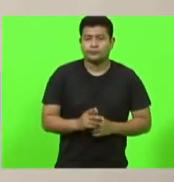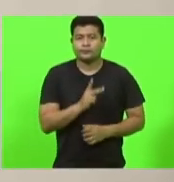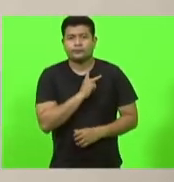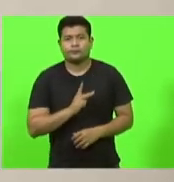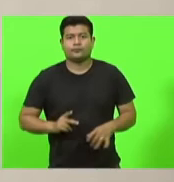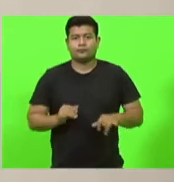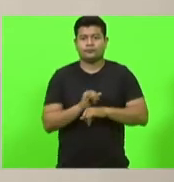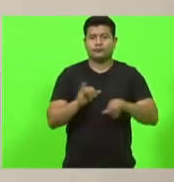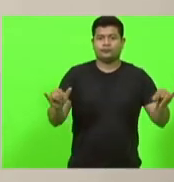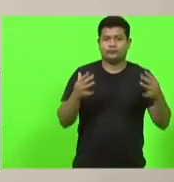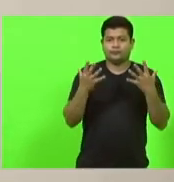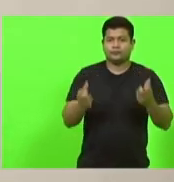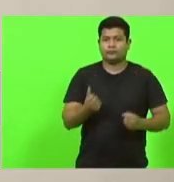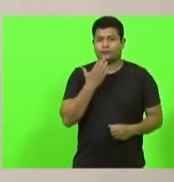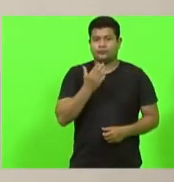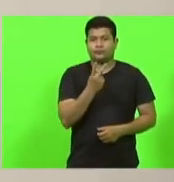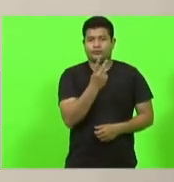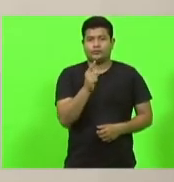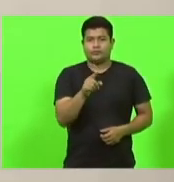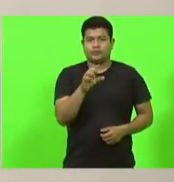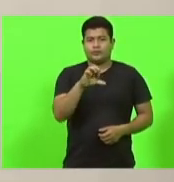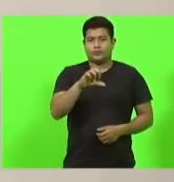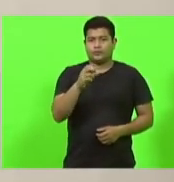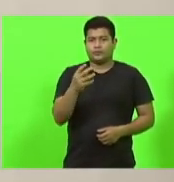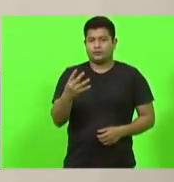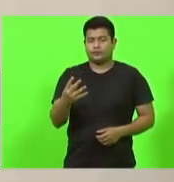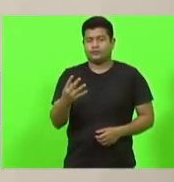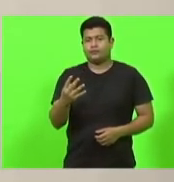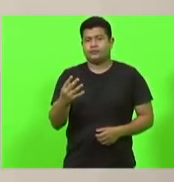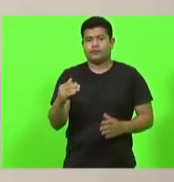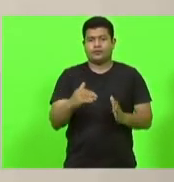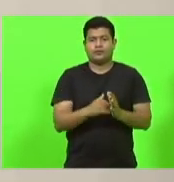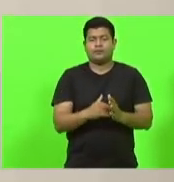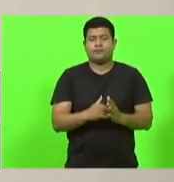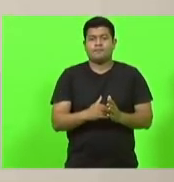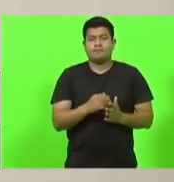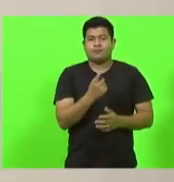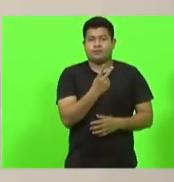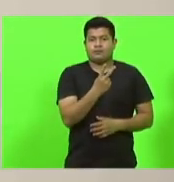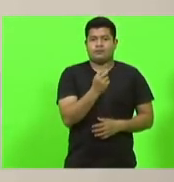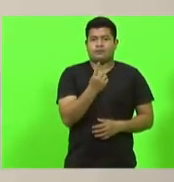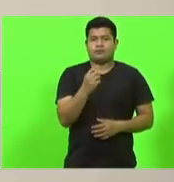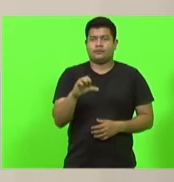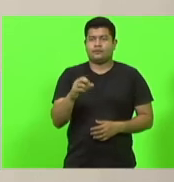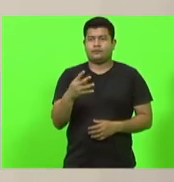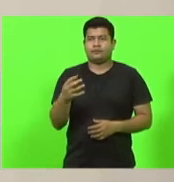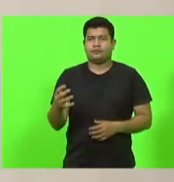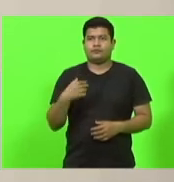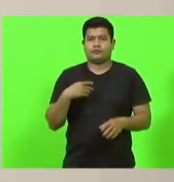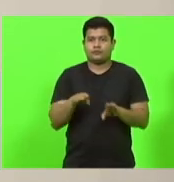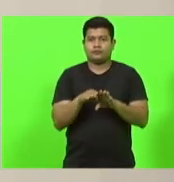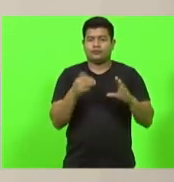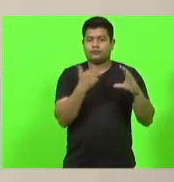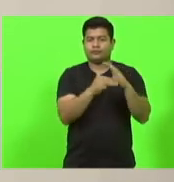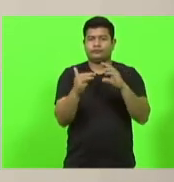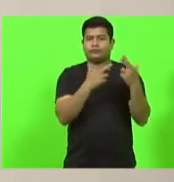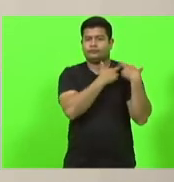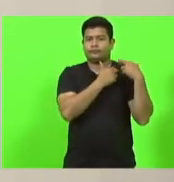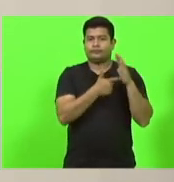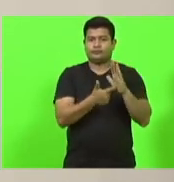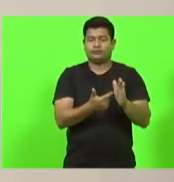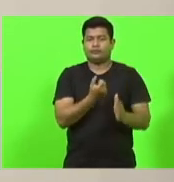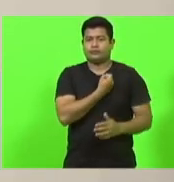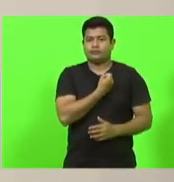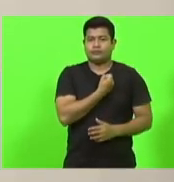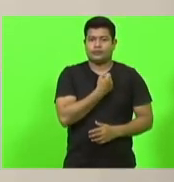Requerimentos 2.191 a 2.194. Esta presidência comunica e encaminhará aos destinatários, conforme determina o regimento interno, as seguintes indicações.